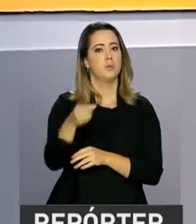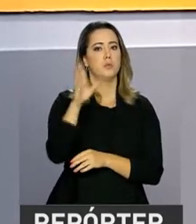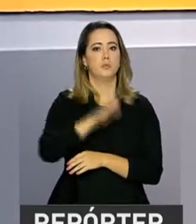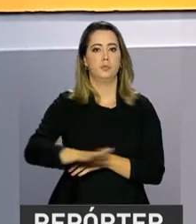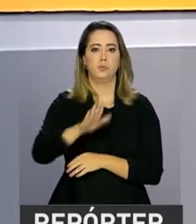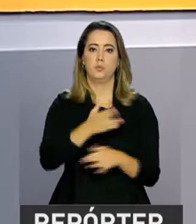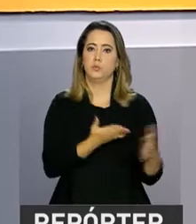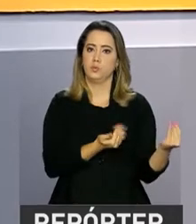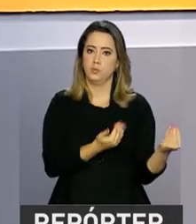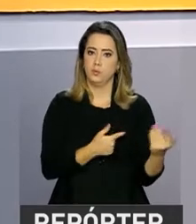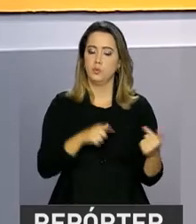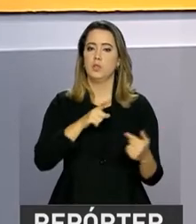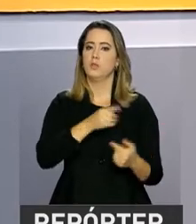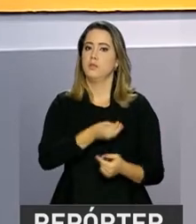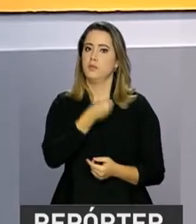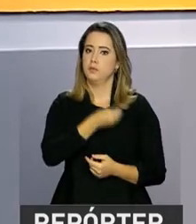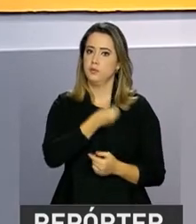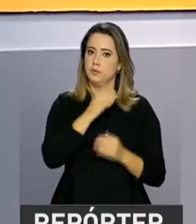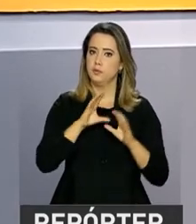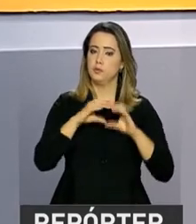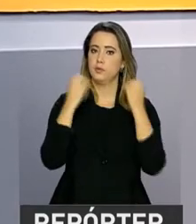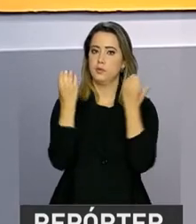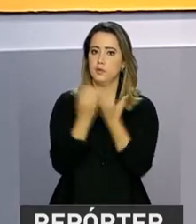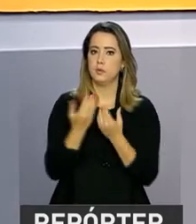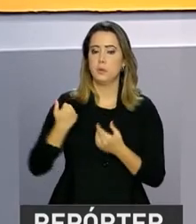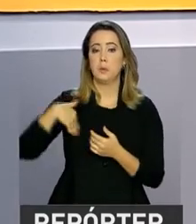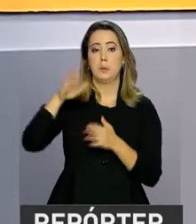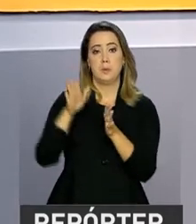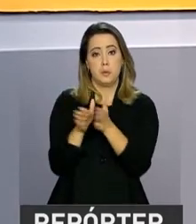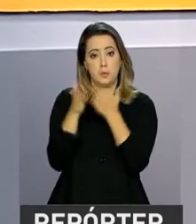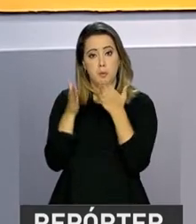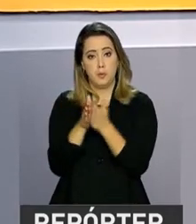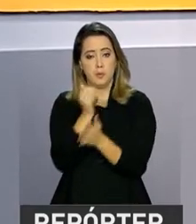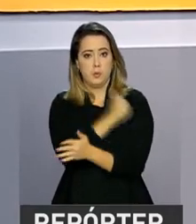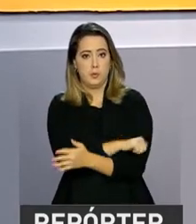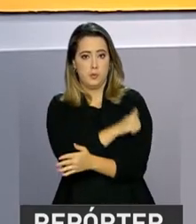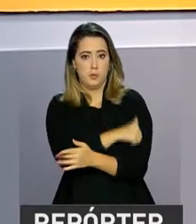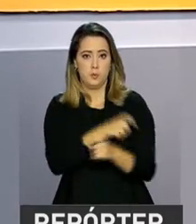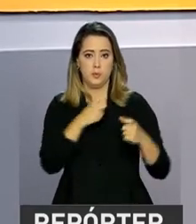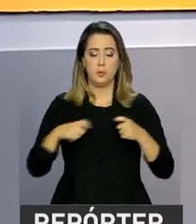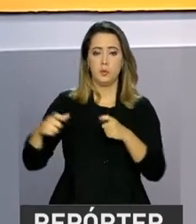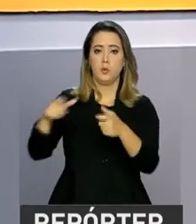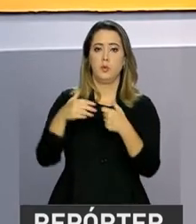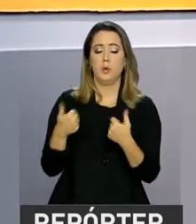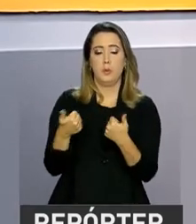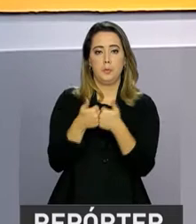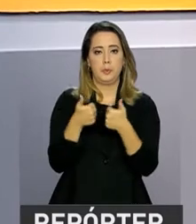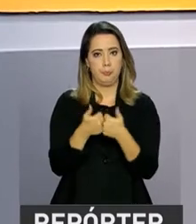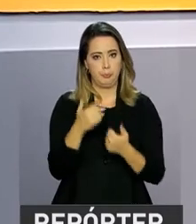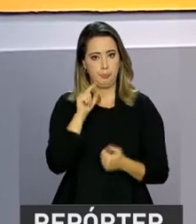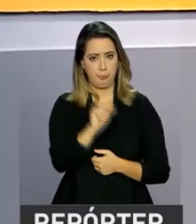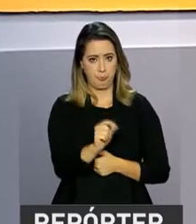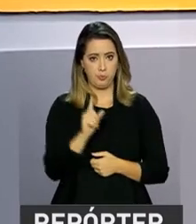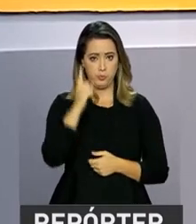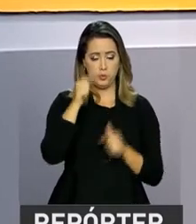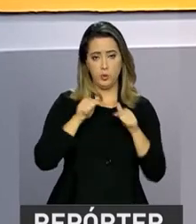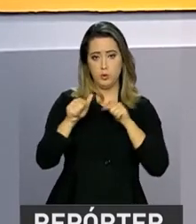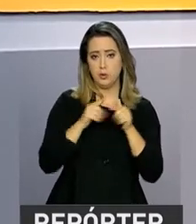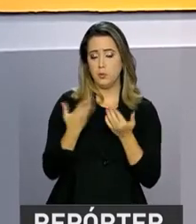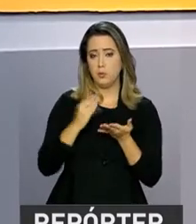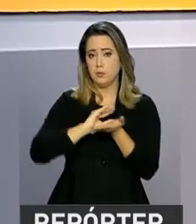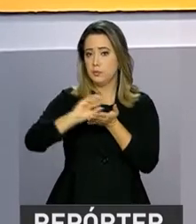mil crianças e adolescentes que moram nas comunidades mais pobres do Rio de Janeiro e região metropolitana. Uma das ações